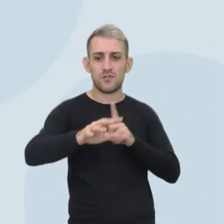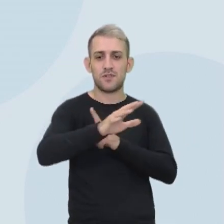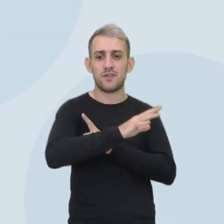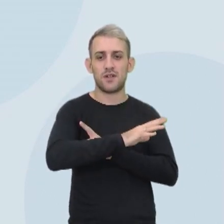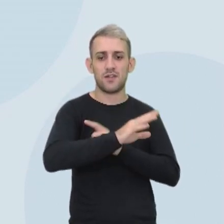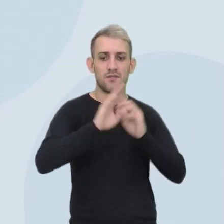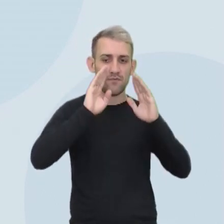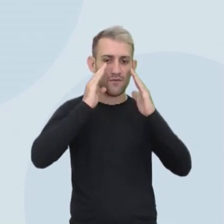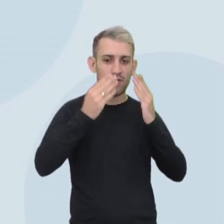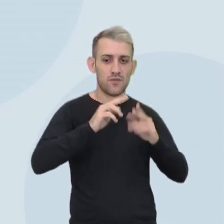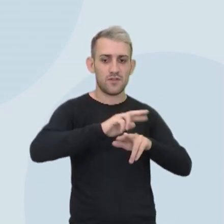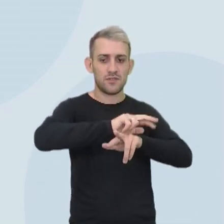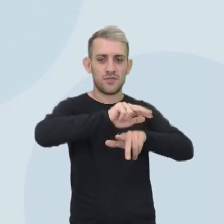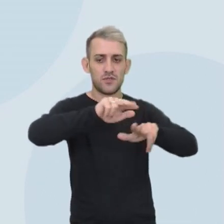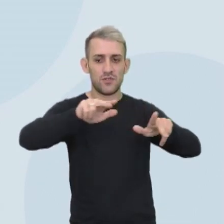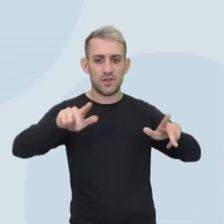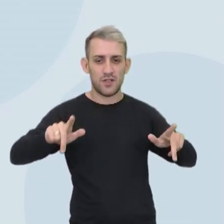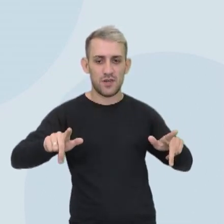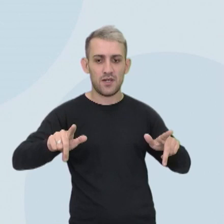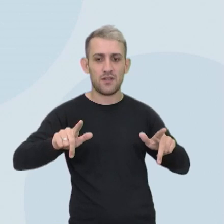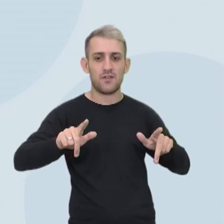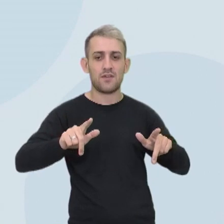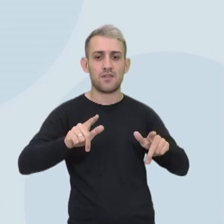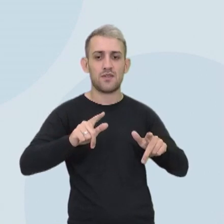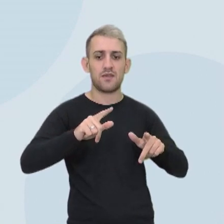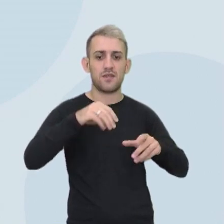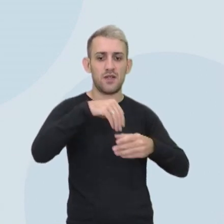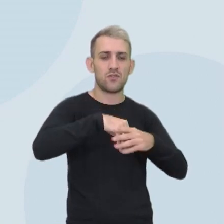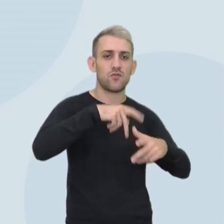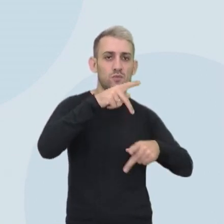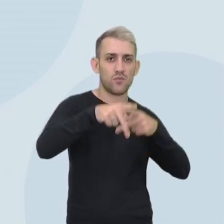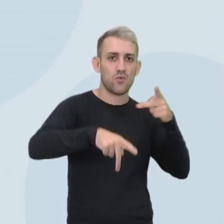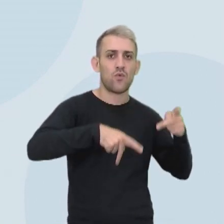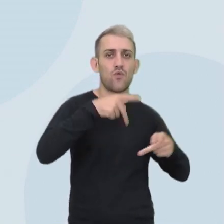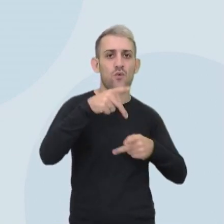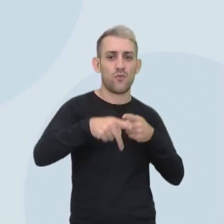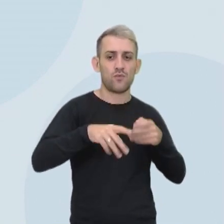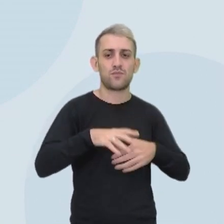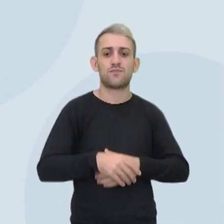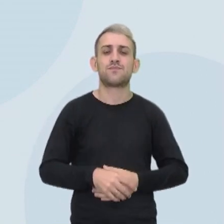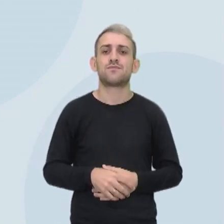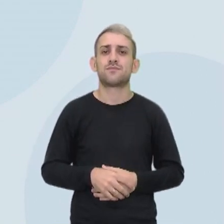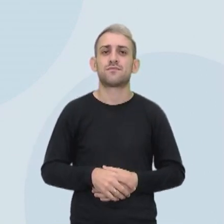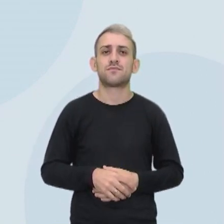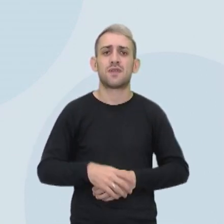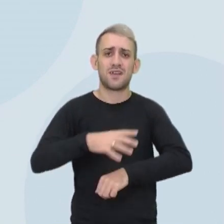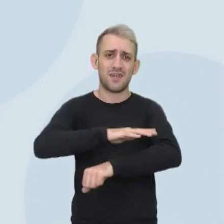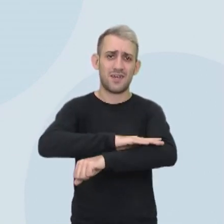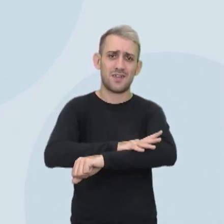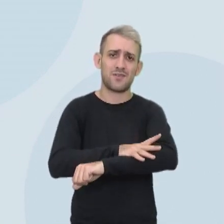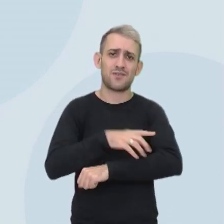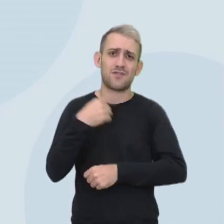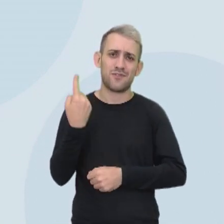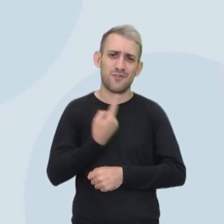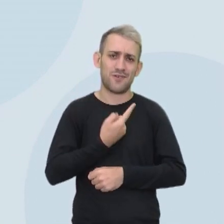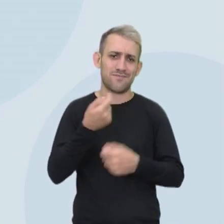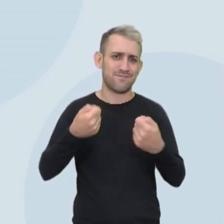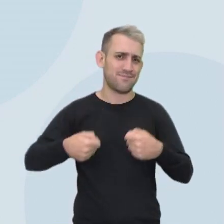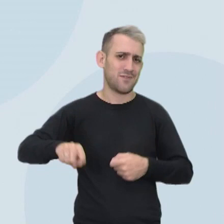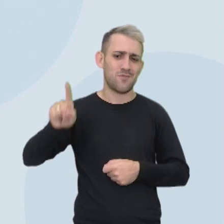calcadas em diferenças biológicas entre os povos. Bom, pessoal, racismo acho que a gente não tem que